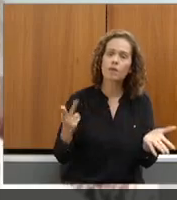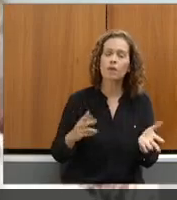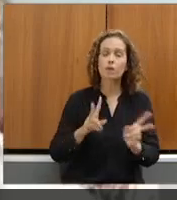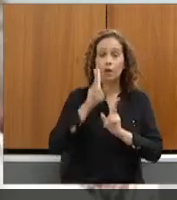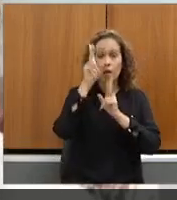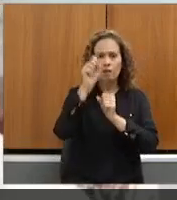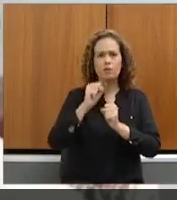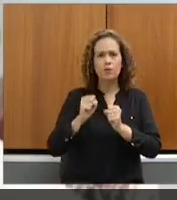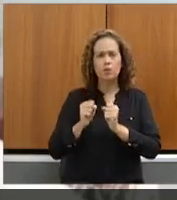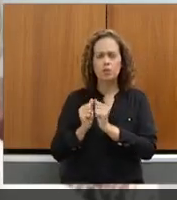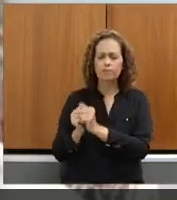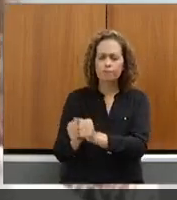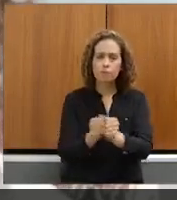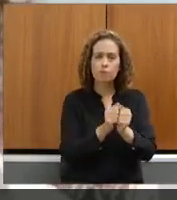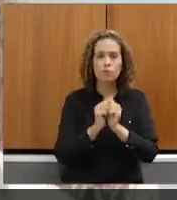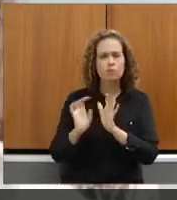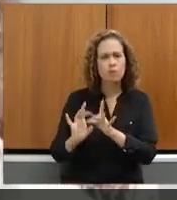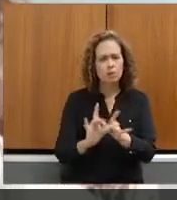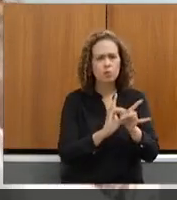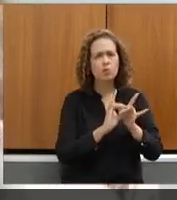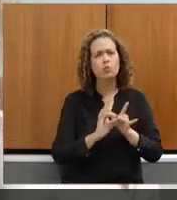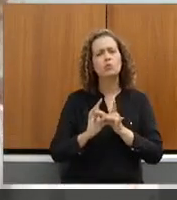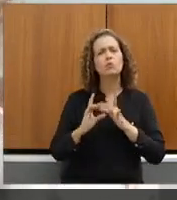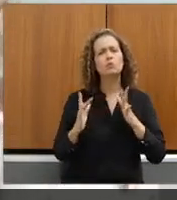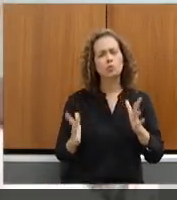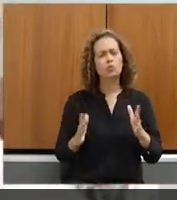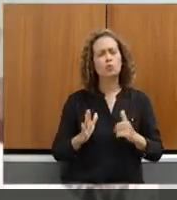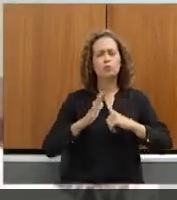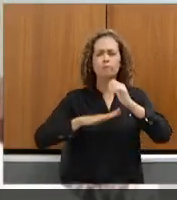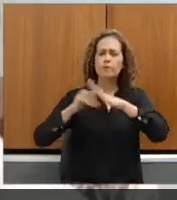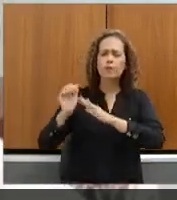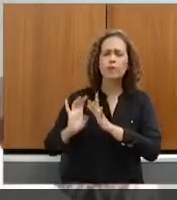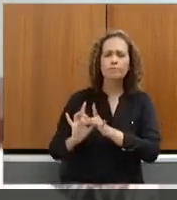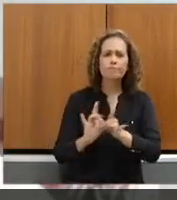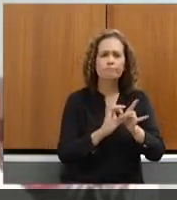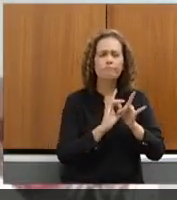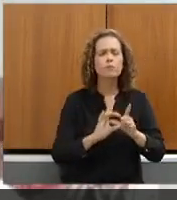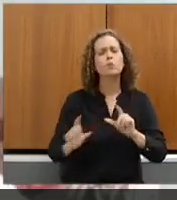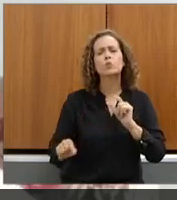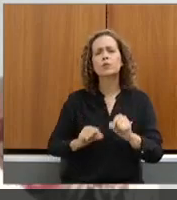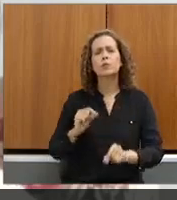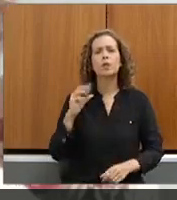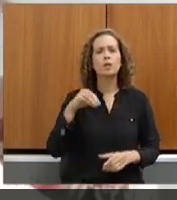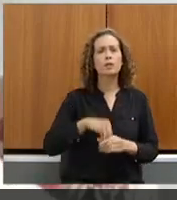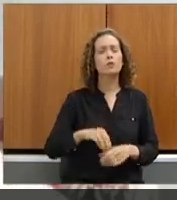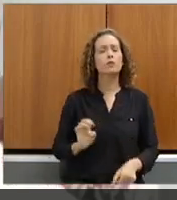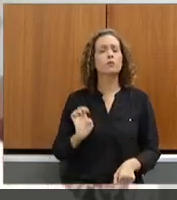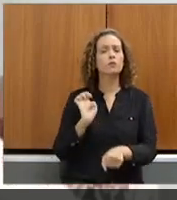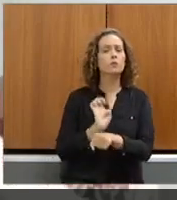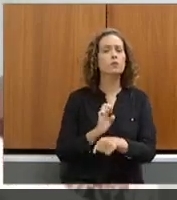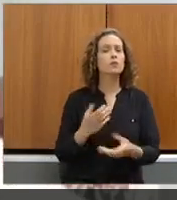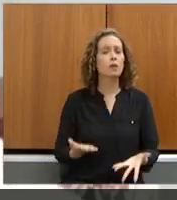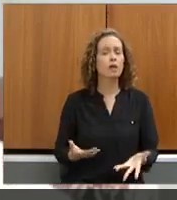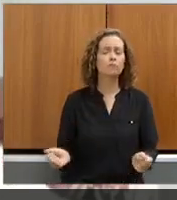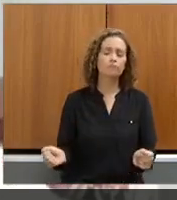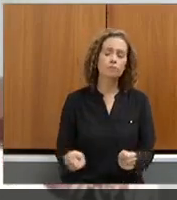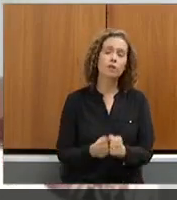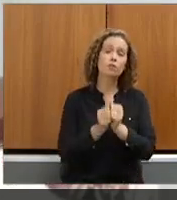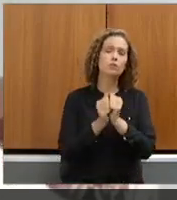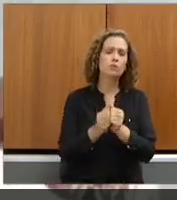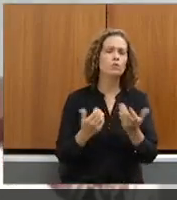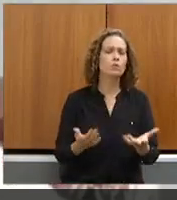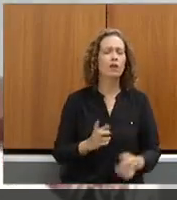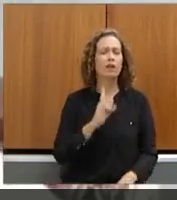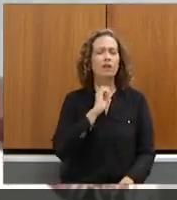nossas forças nossas expectativas esses juntar o que a gente tem nesse estado para a gente não entrar no ranqueamento de que